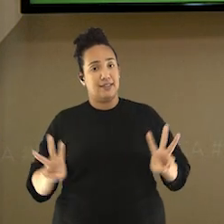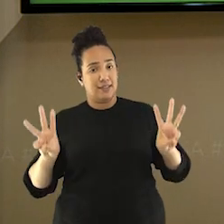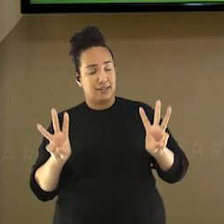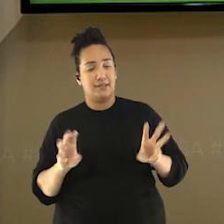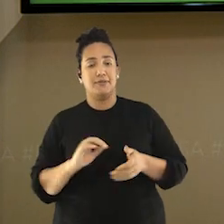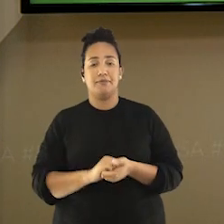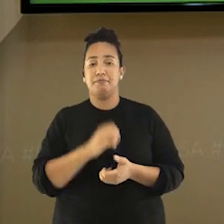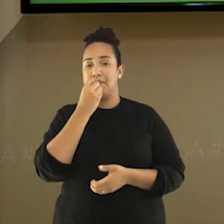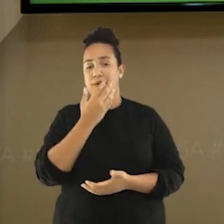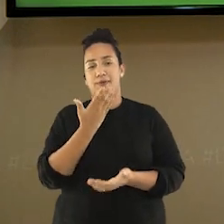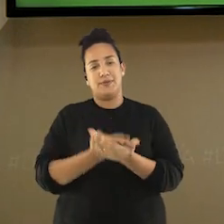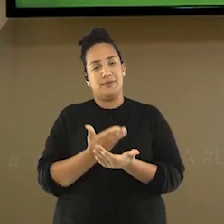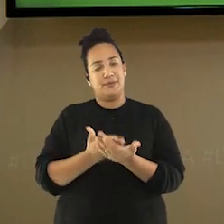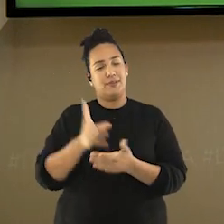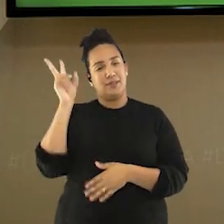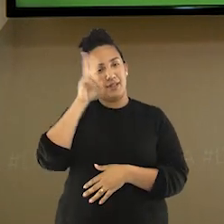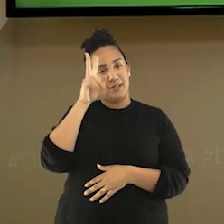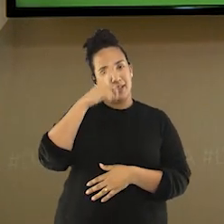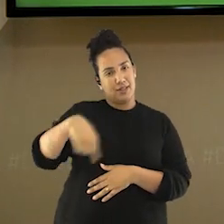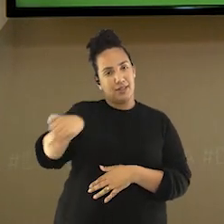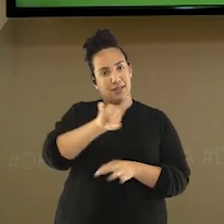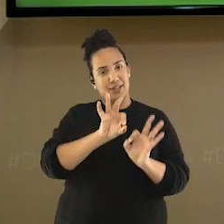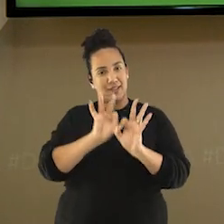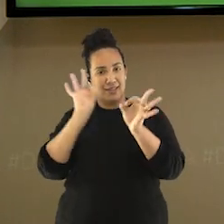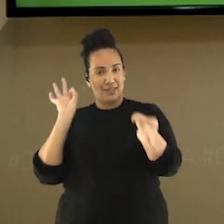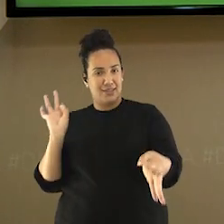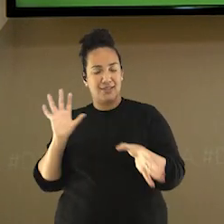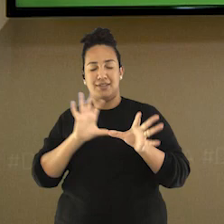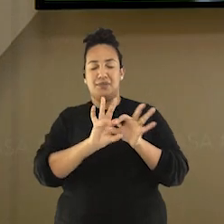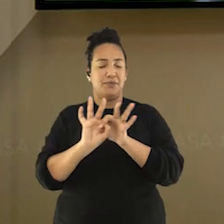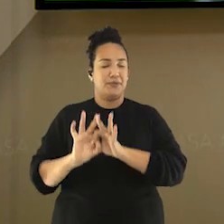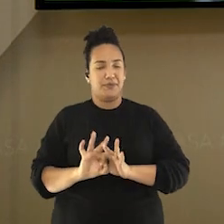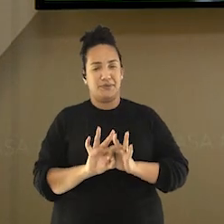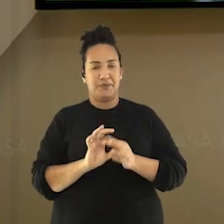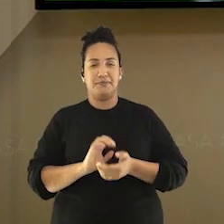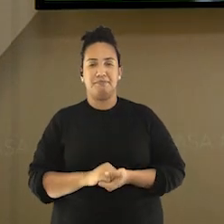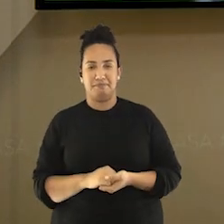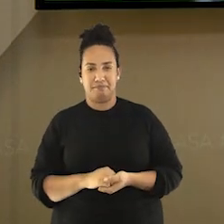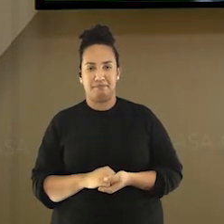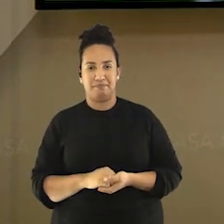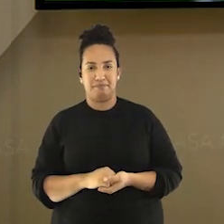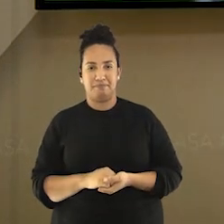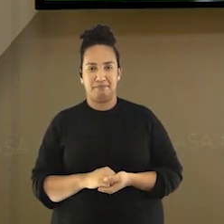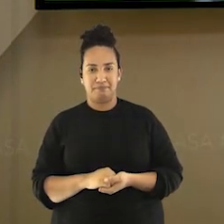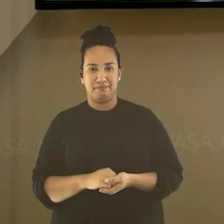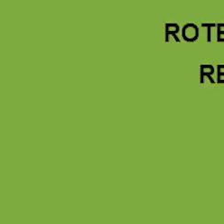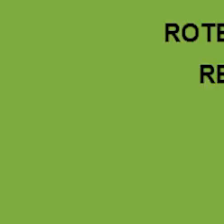site. Bons estudos e não se esqueçam, mesmo distantes, estamos juntos.